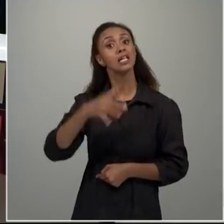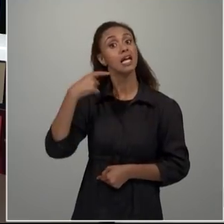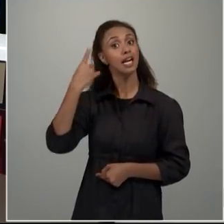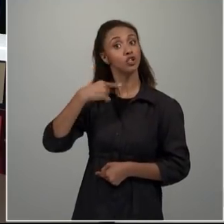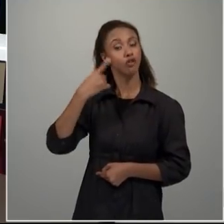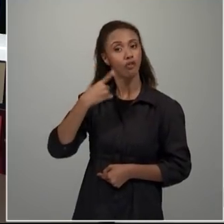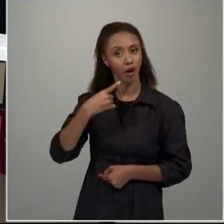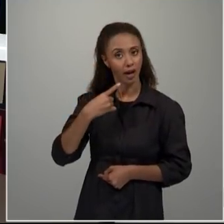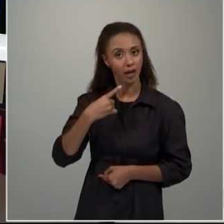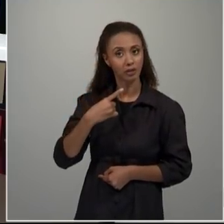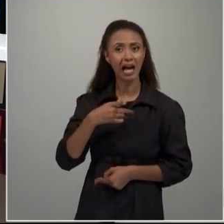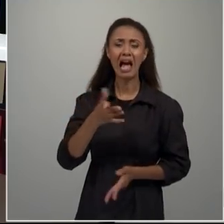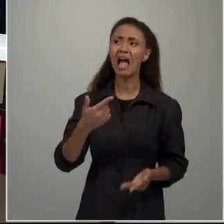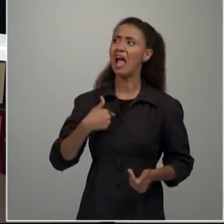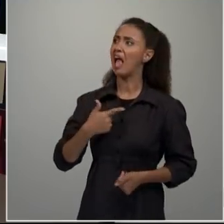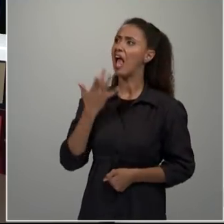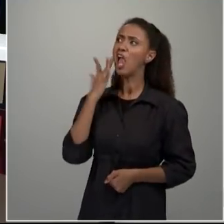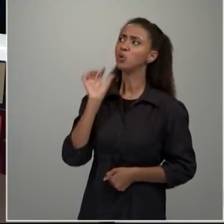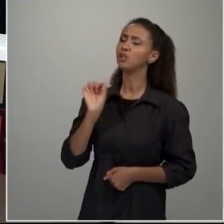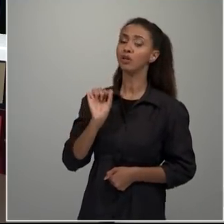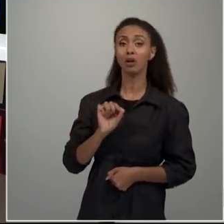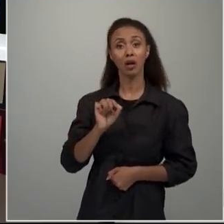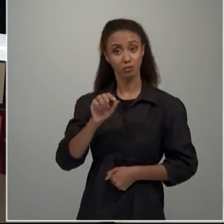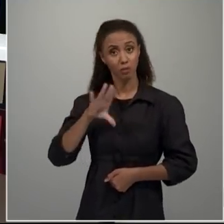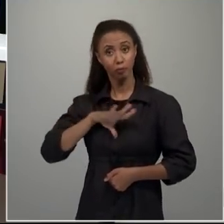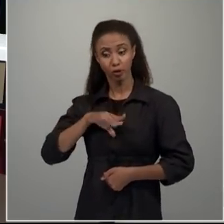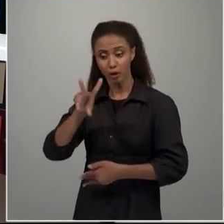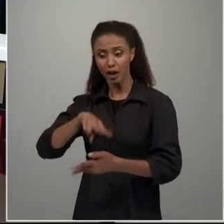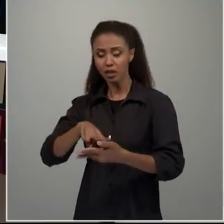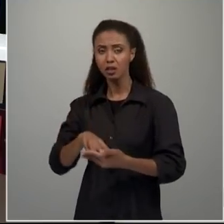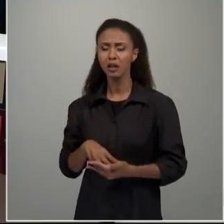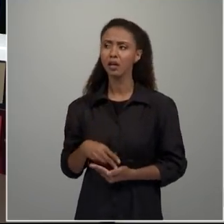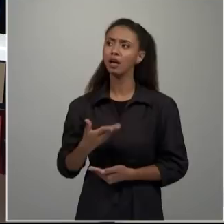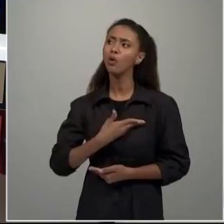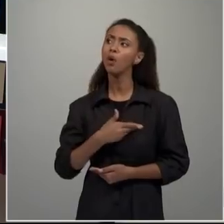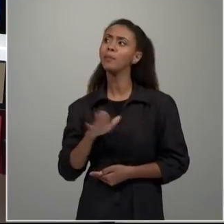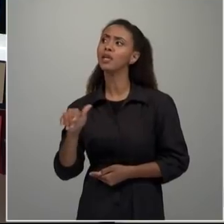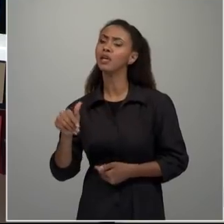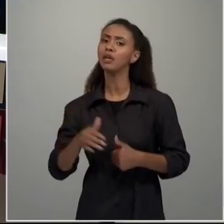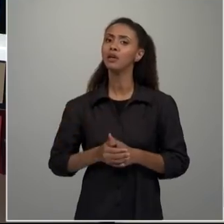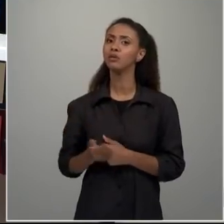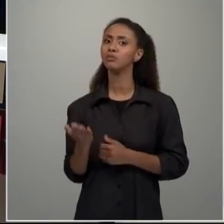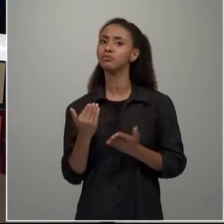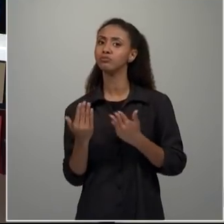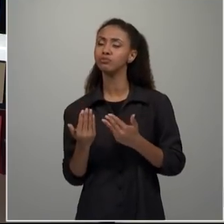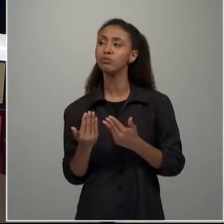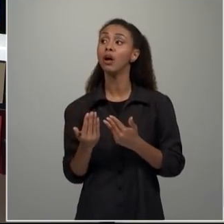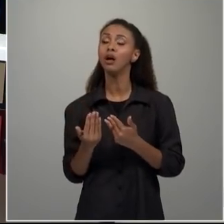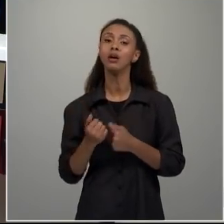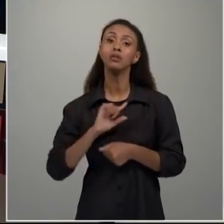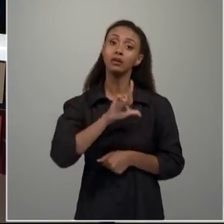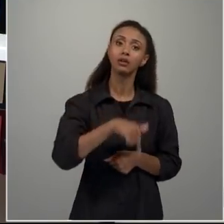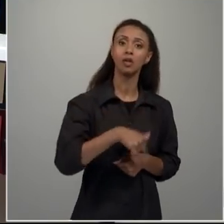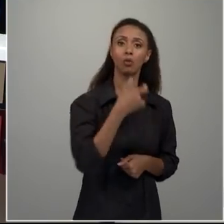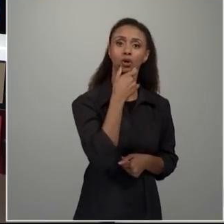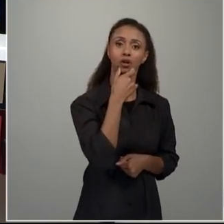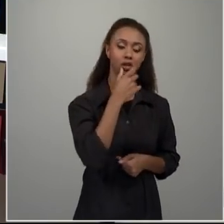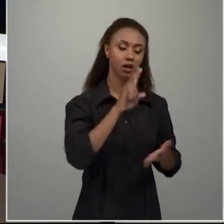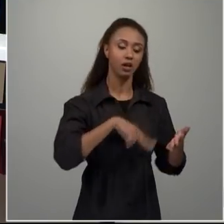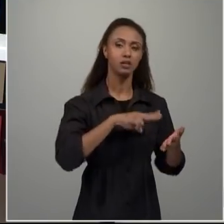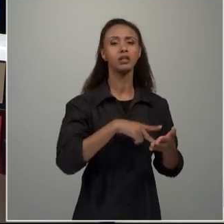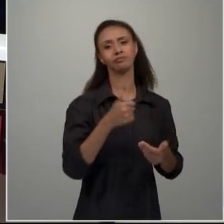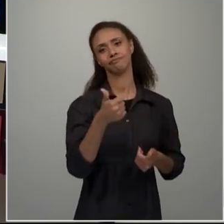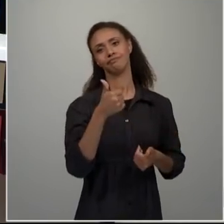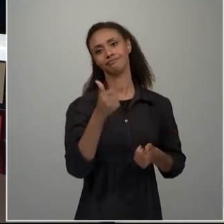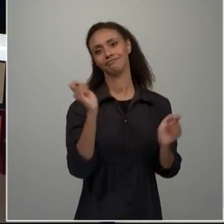lei em português dá uma olhadinha conversa com um amigo pergunta pra gente depois vai em inglês é de que vai dar certo tá e